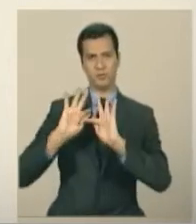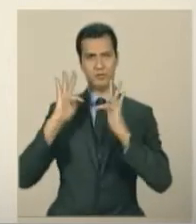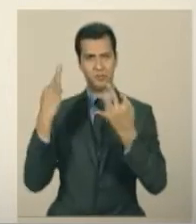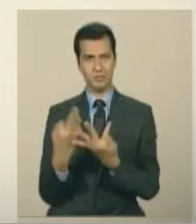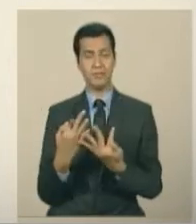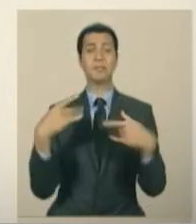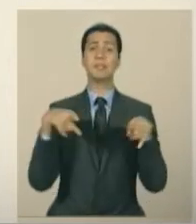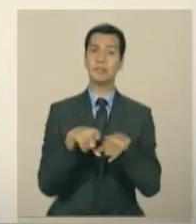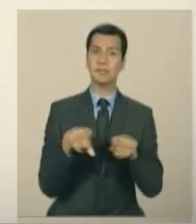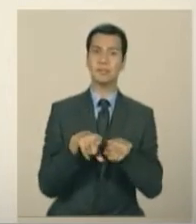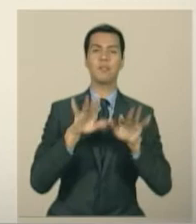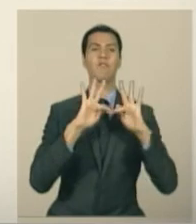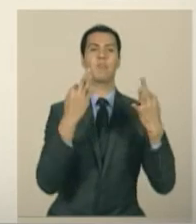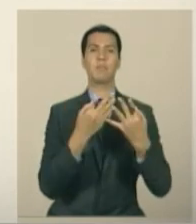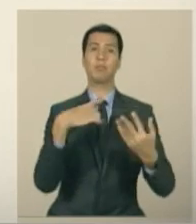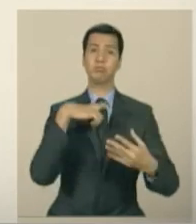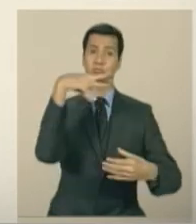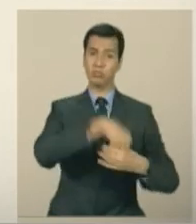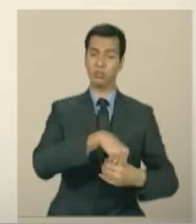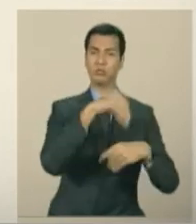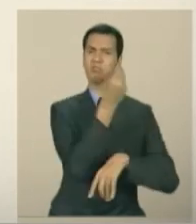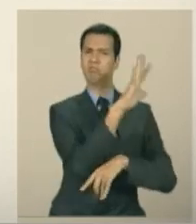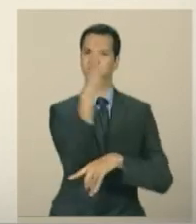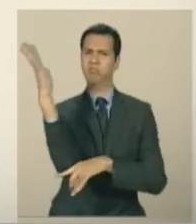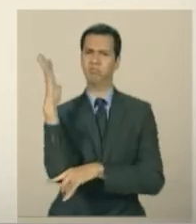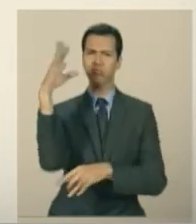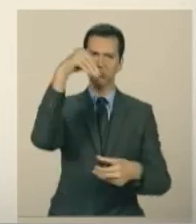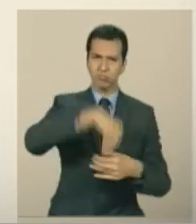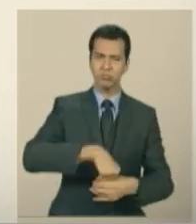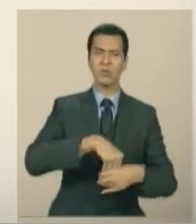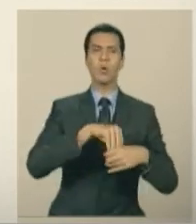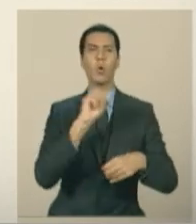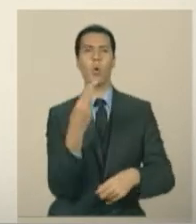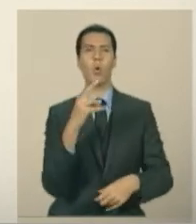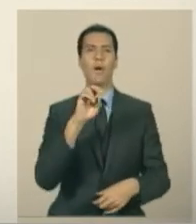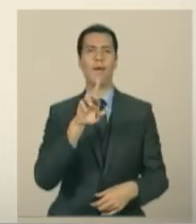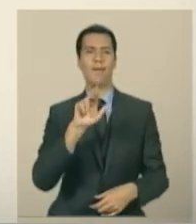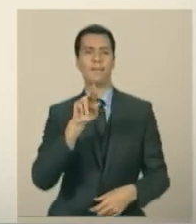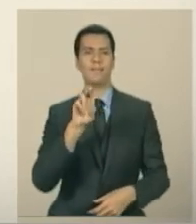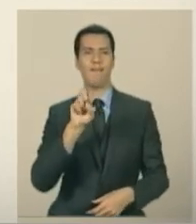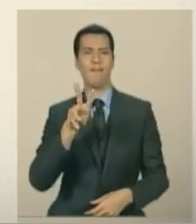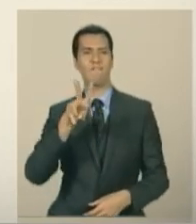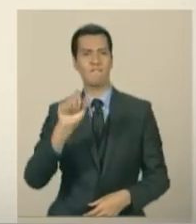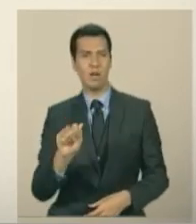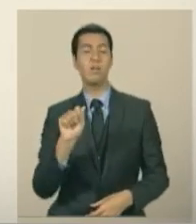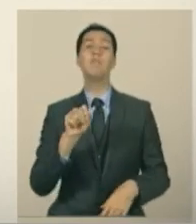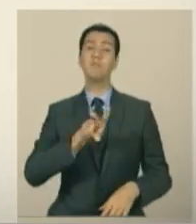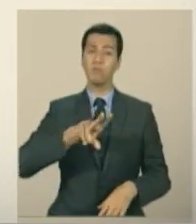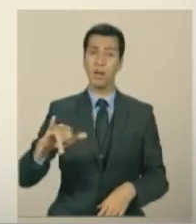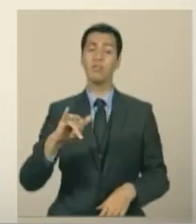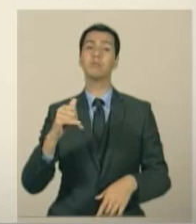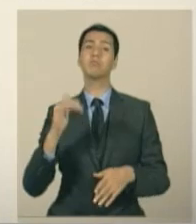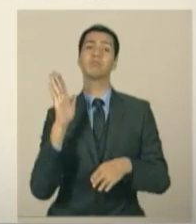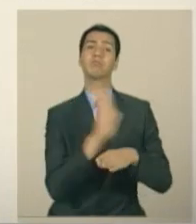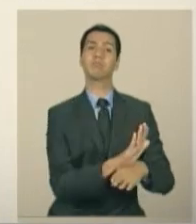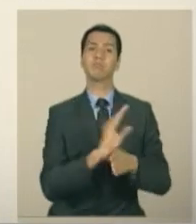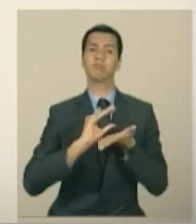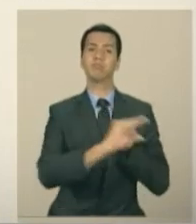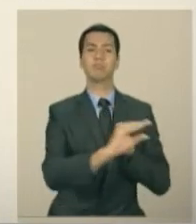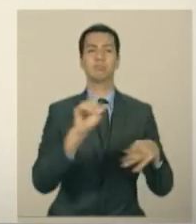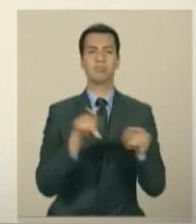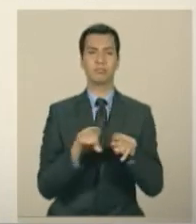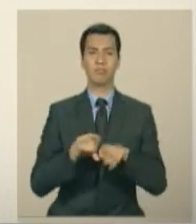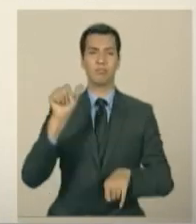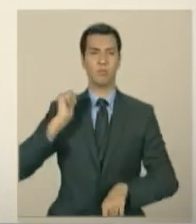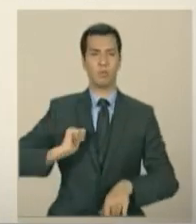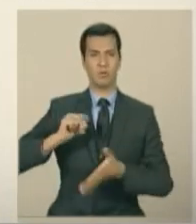famílias das áreas de assentamentos florestais e reservas extrativistas vão receber o bolsa verde na